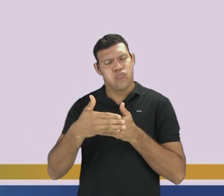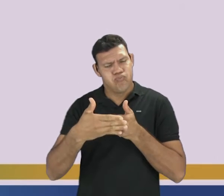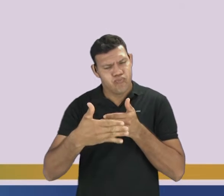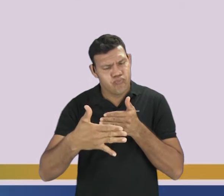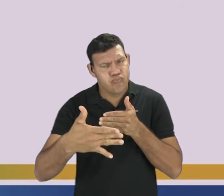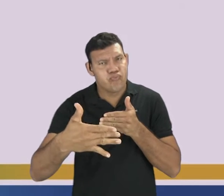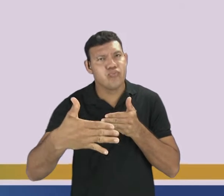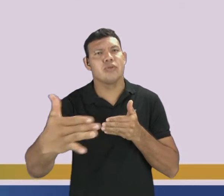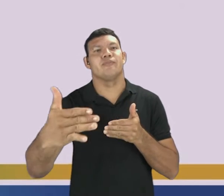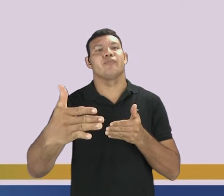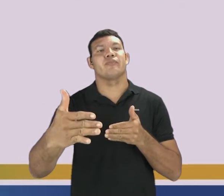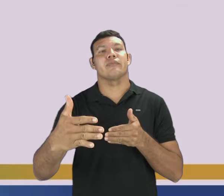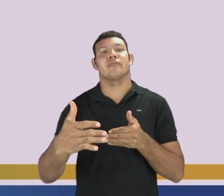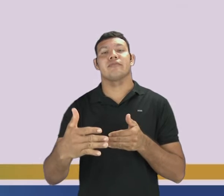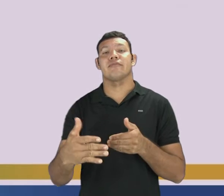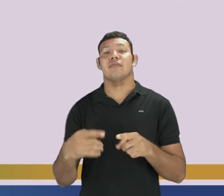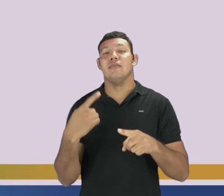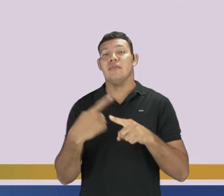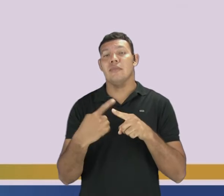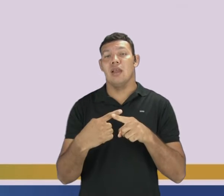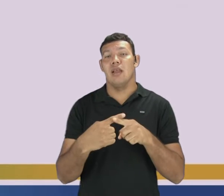com a construção da capital de Brasília.